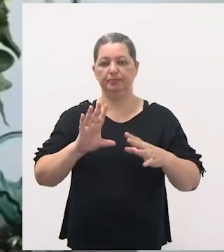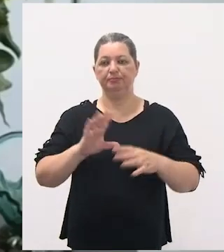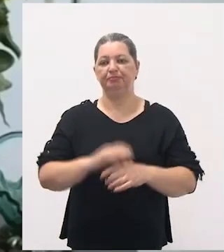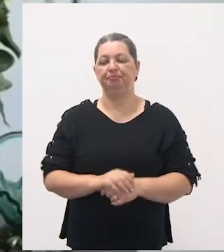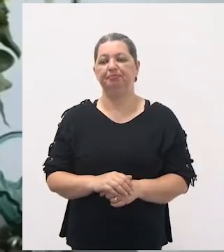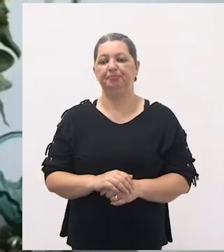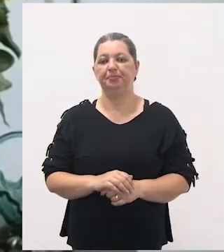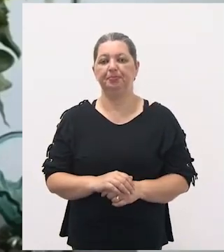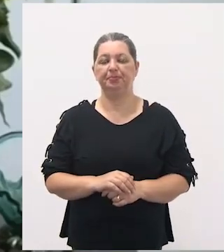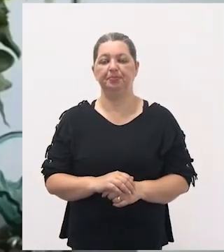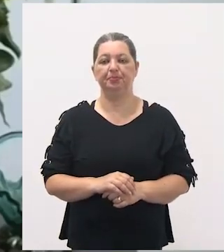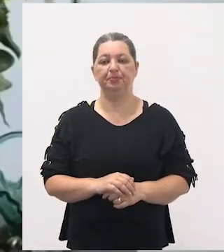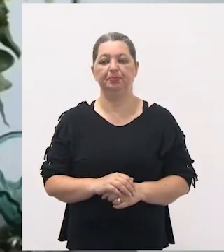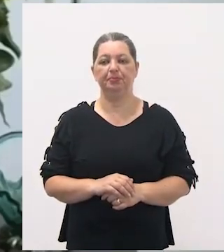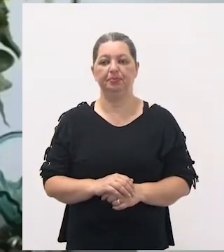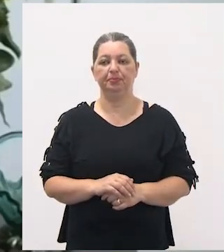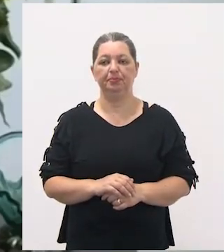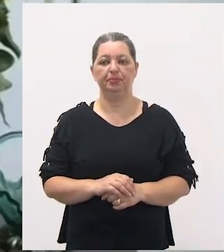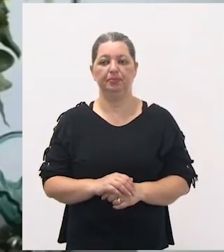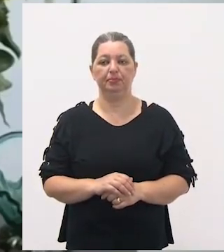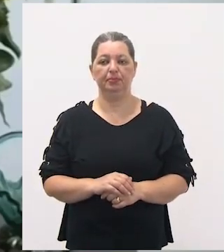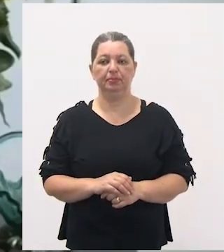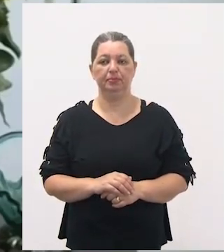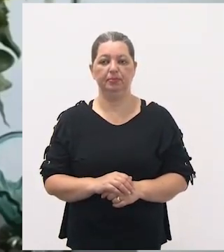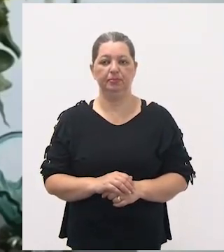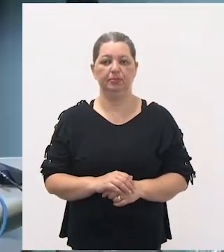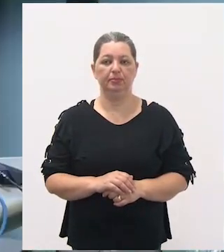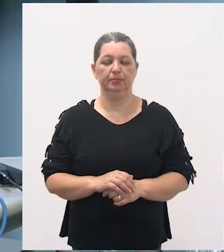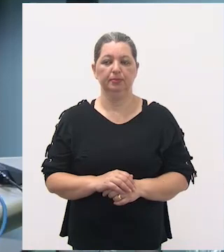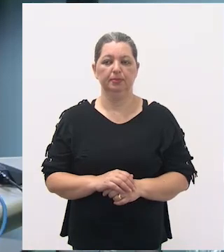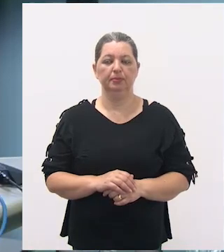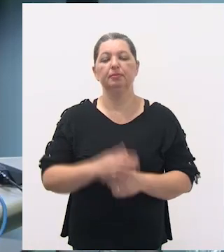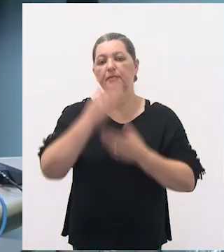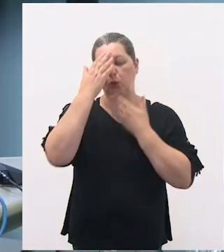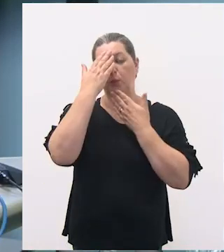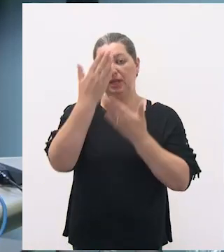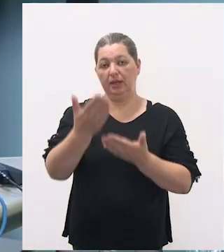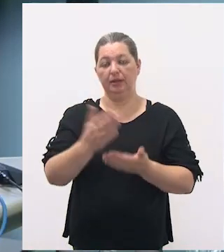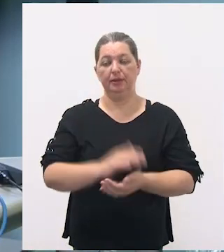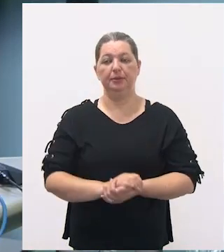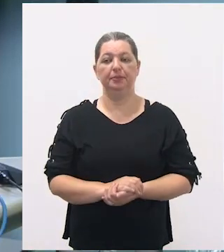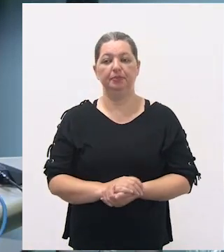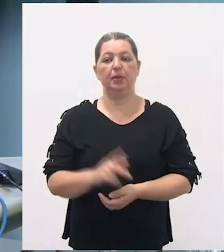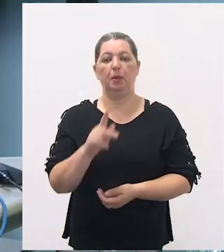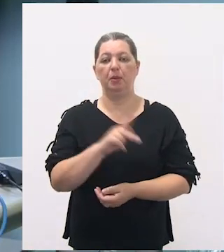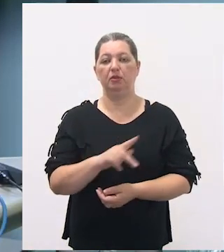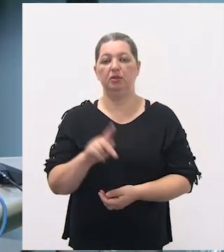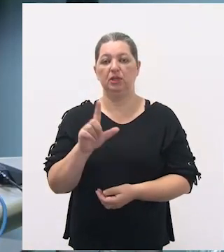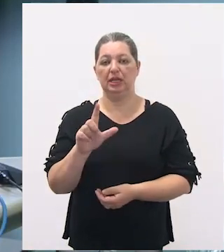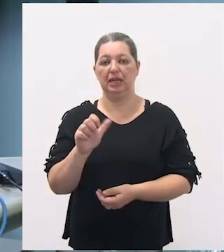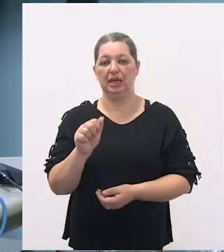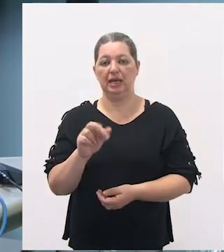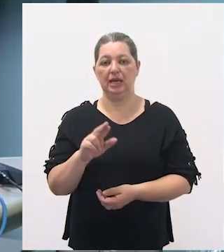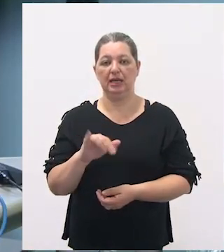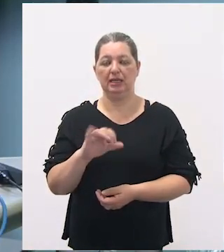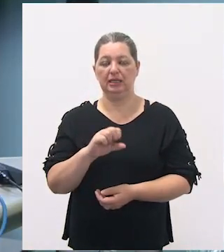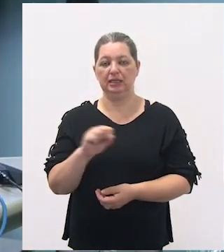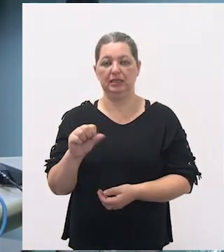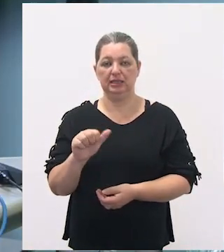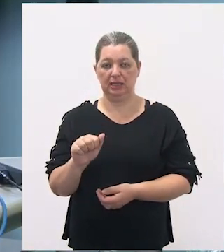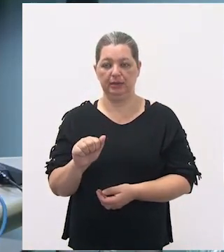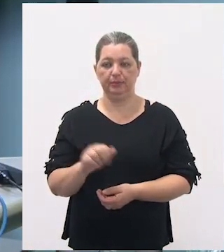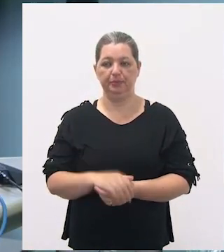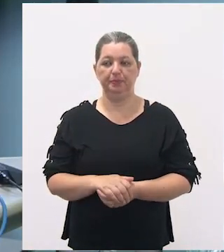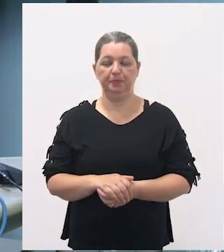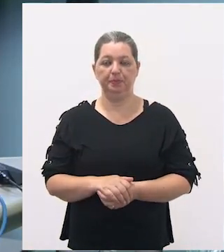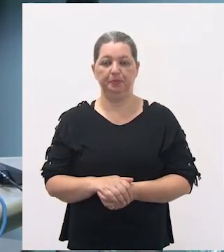vocês. Tati, ou Cris? Da Valéria, a professora Larissa está colocando para a gente aqui